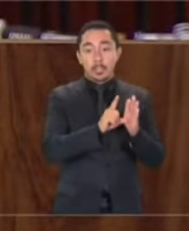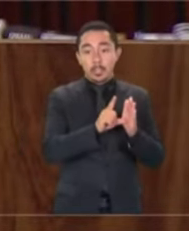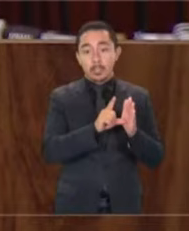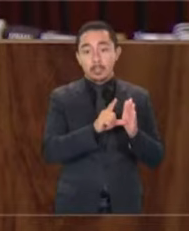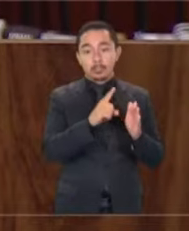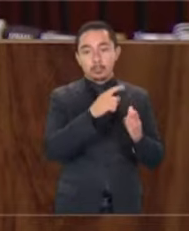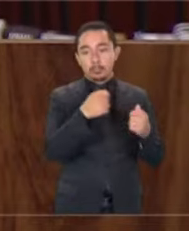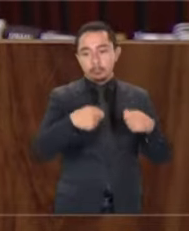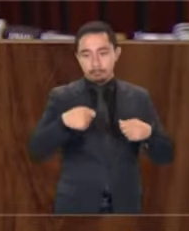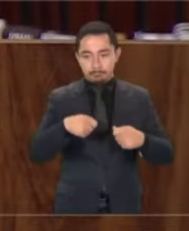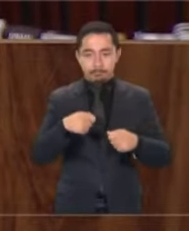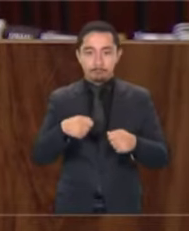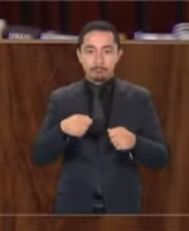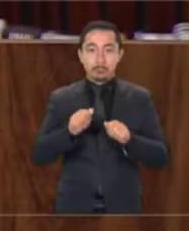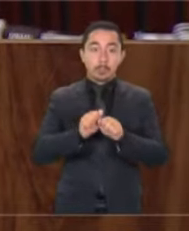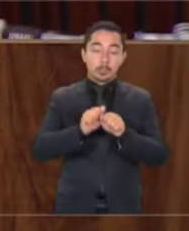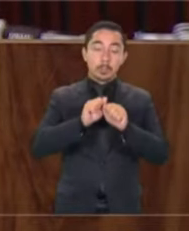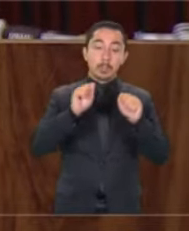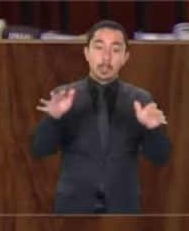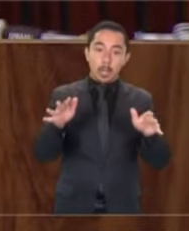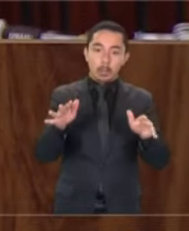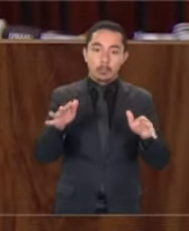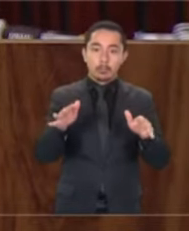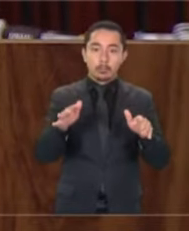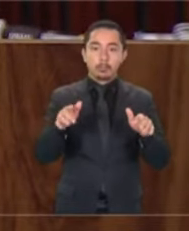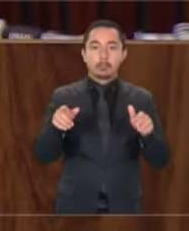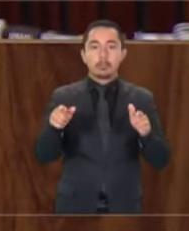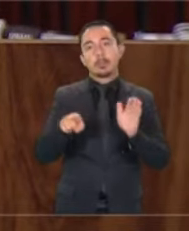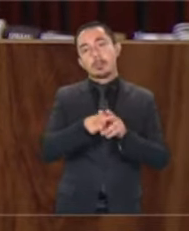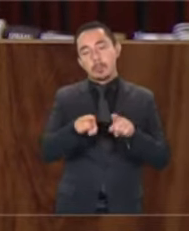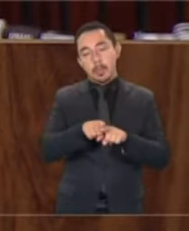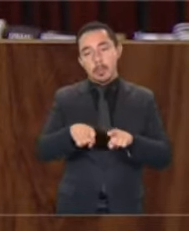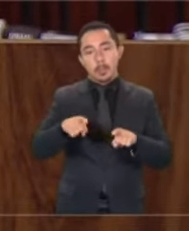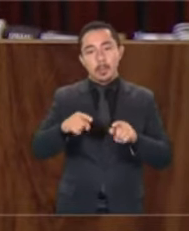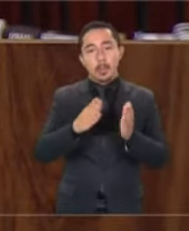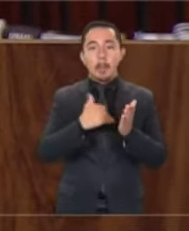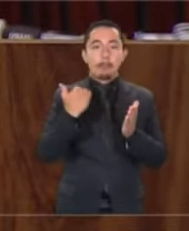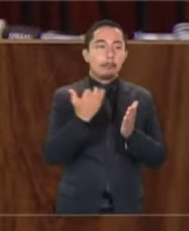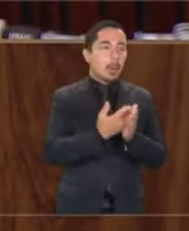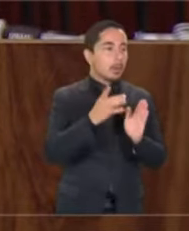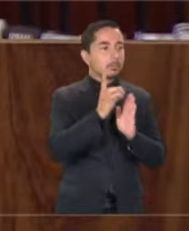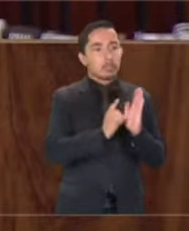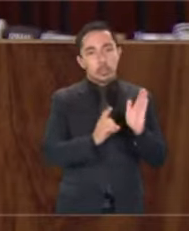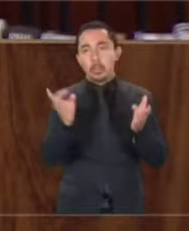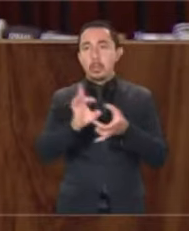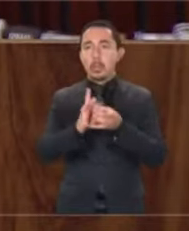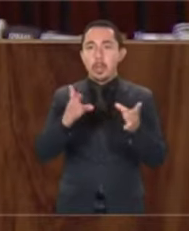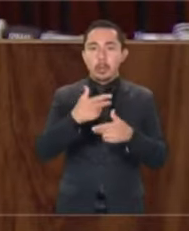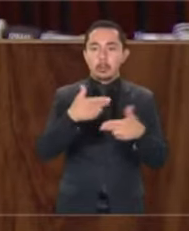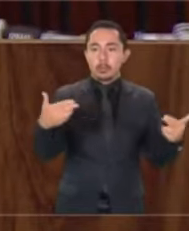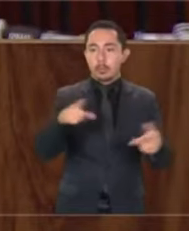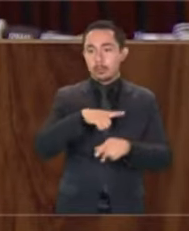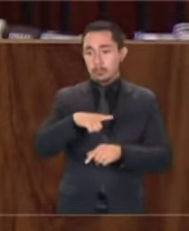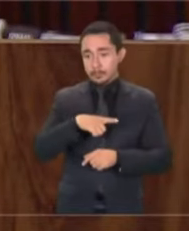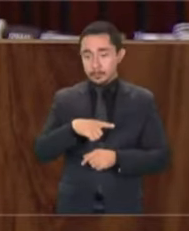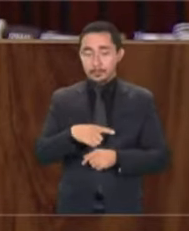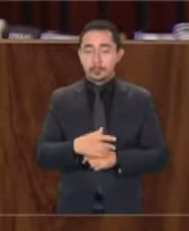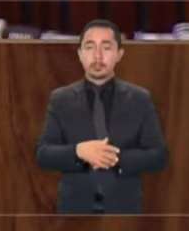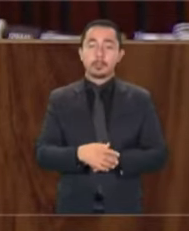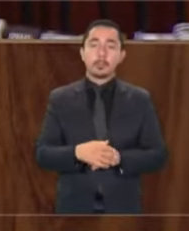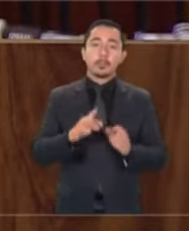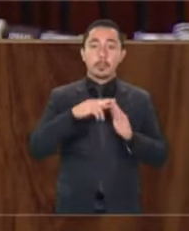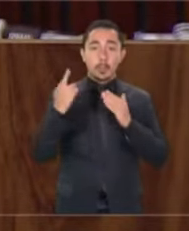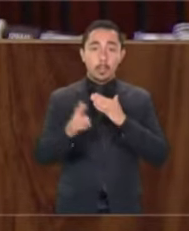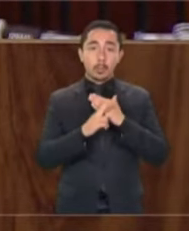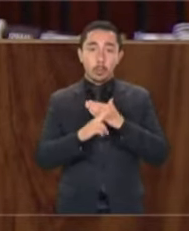o exercício esclarecido dos demais direitos e liberdade. Relator ministro, fecho aspas, relator